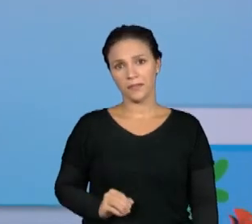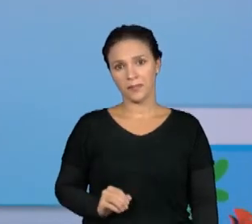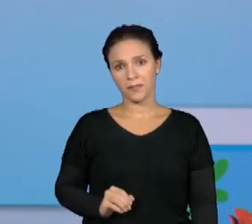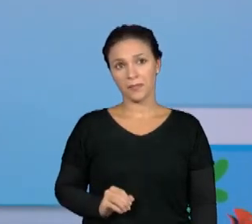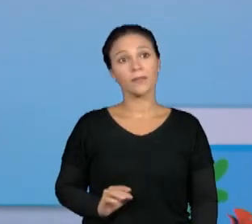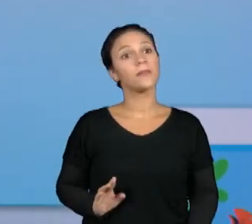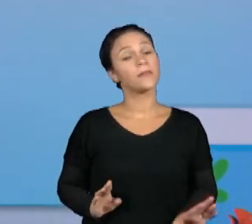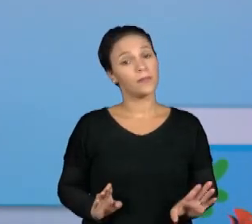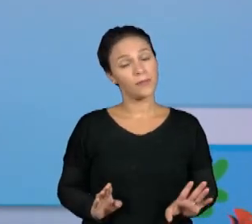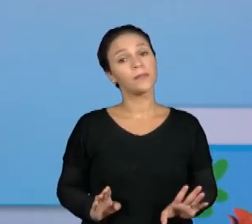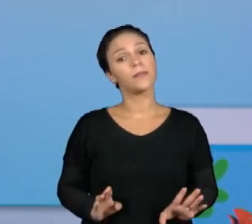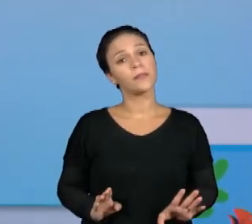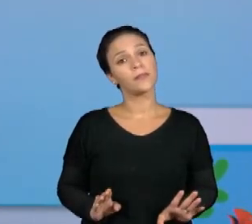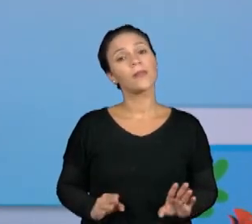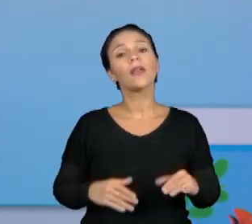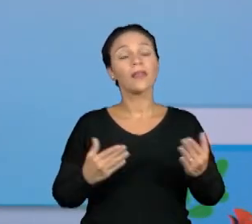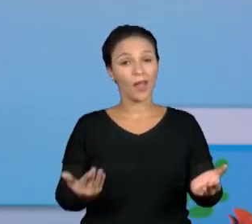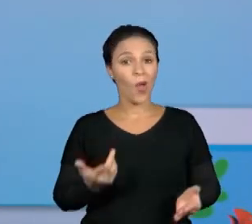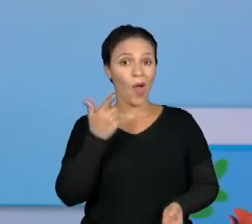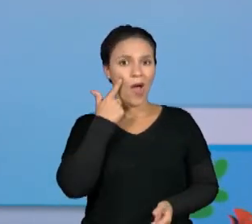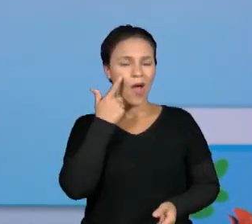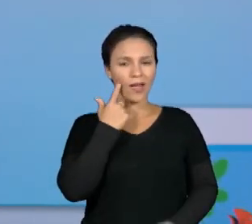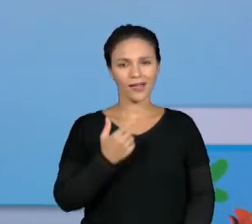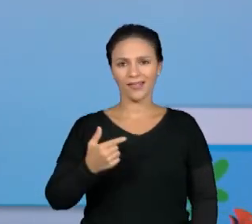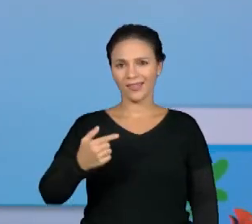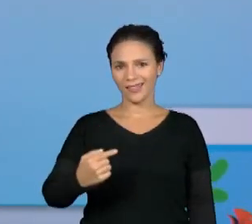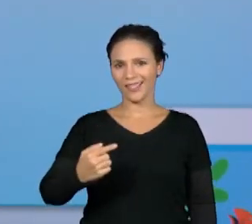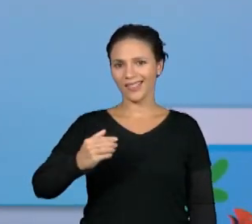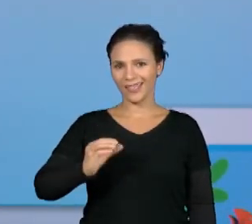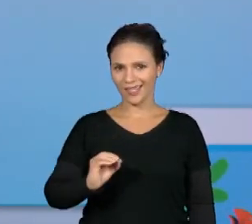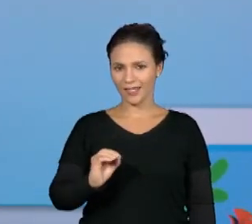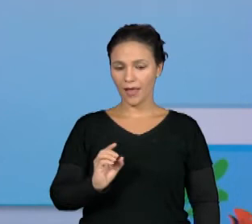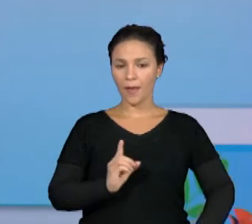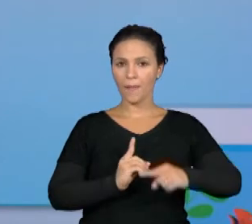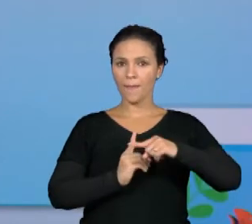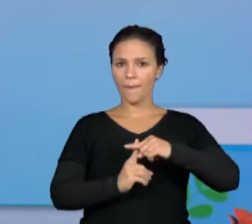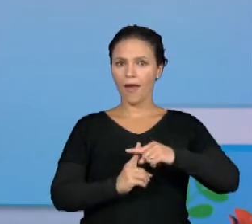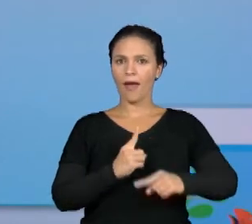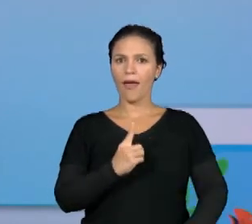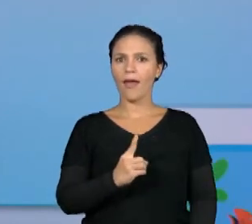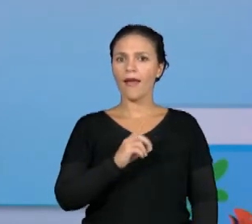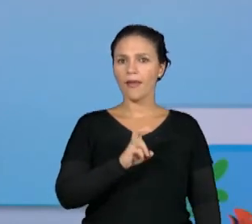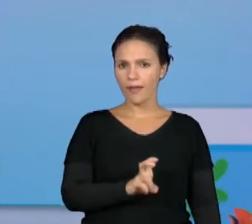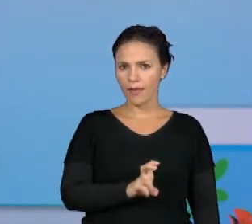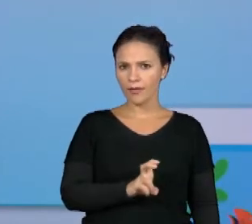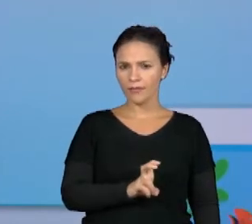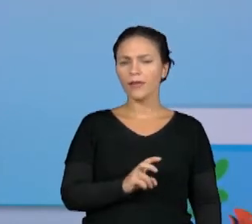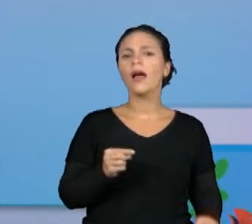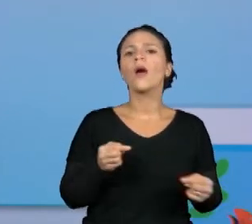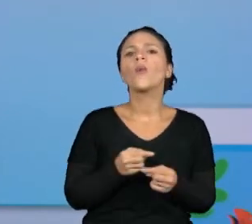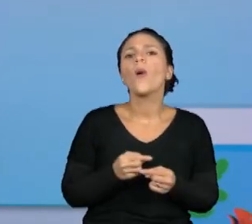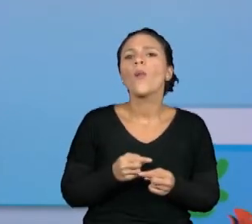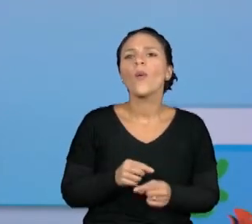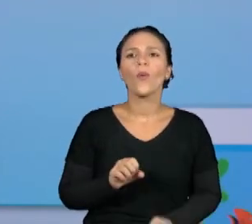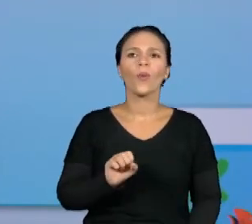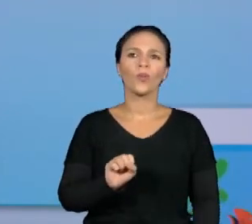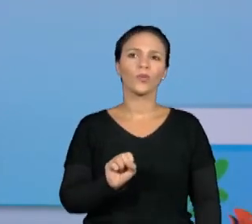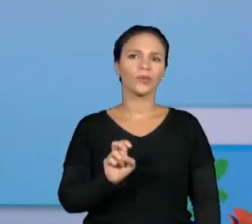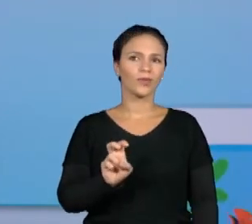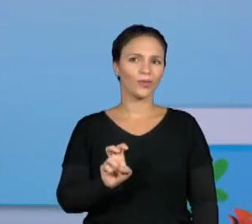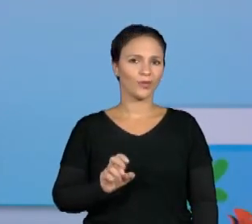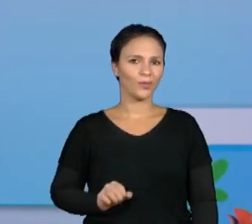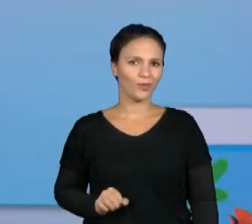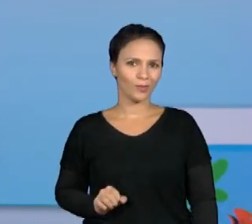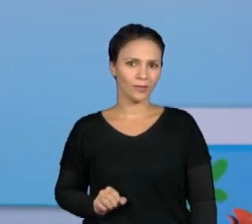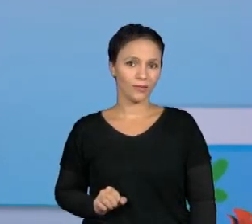Eu somo o 70 com o 15 e obtenho 85.